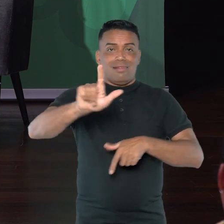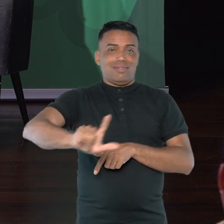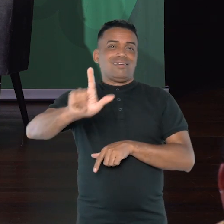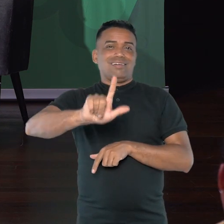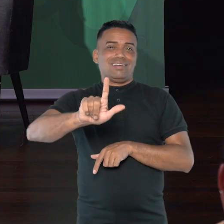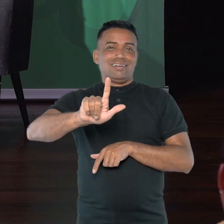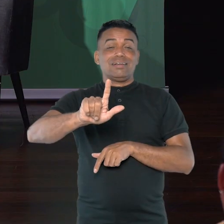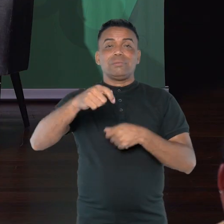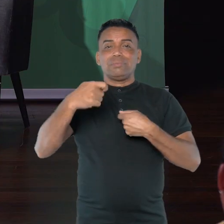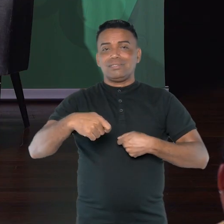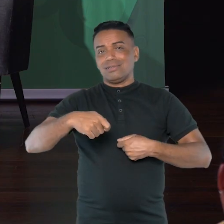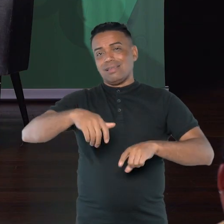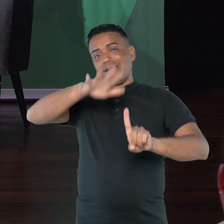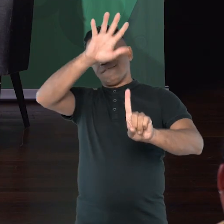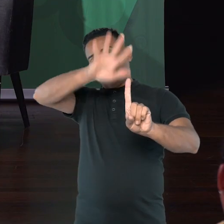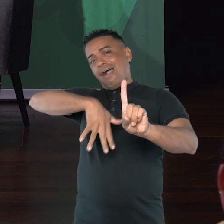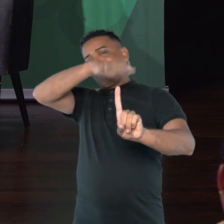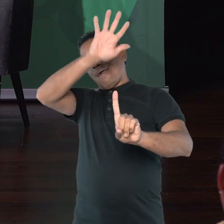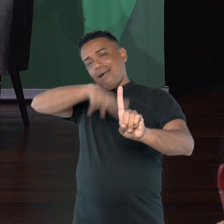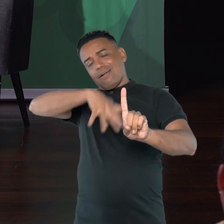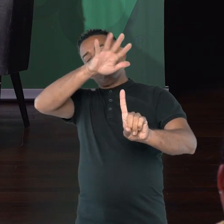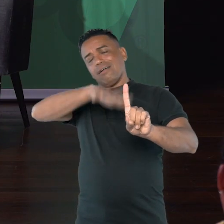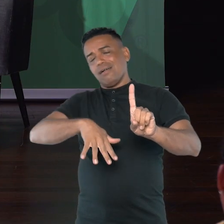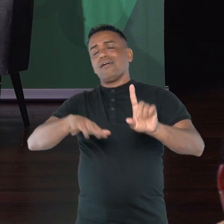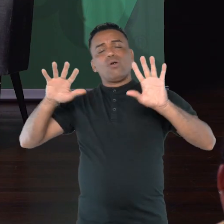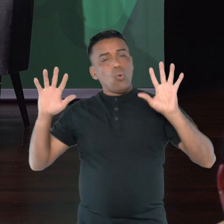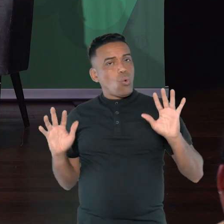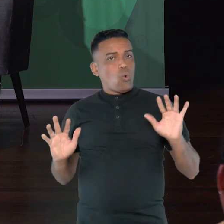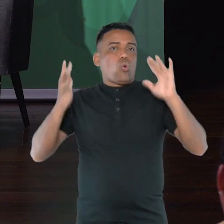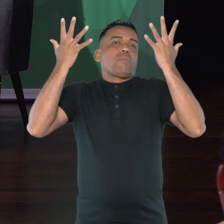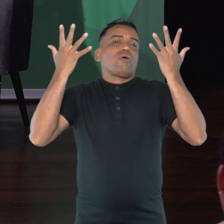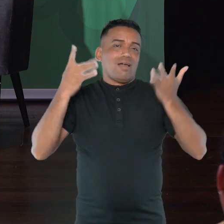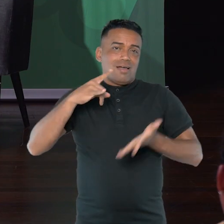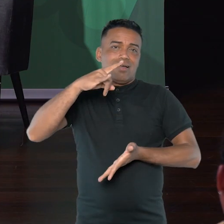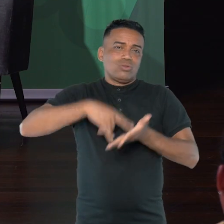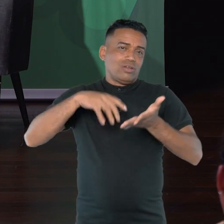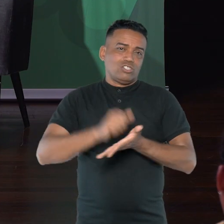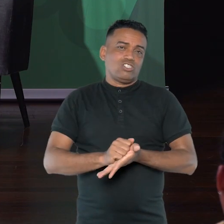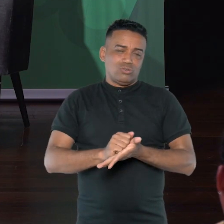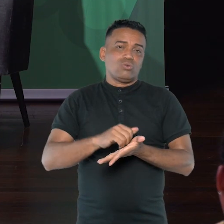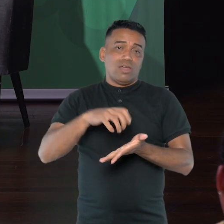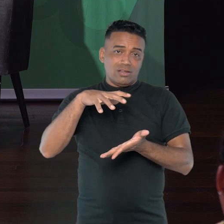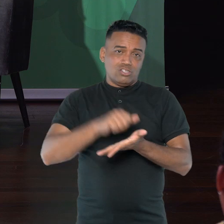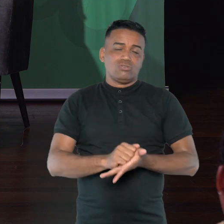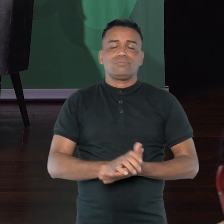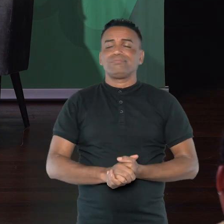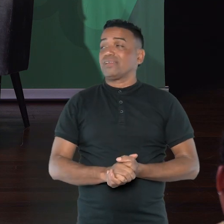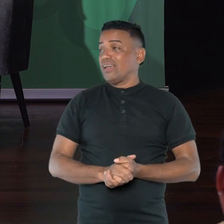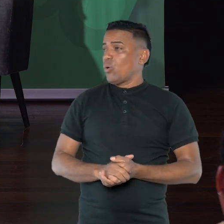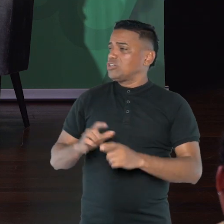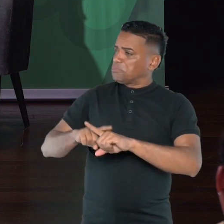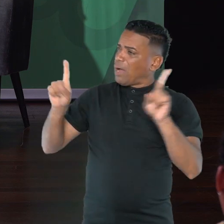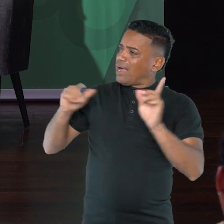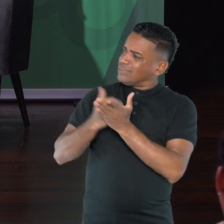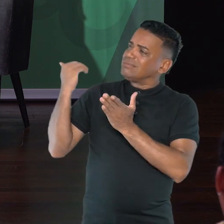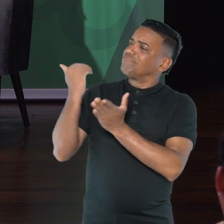deve ser reverenciada e saudada e deve ser muito comemorada mesmo, deve ser muito registrada. Eu acho que é mais que isso, né?